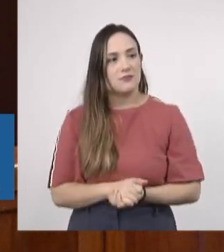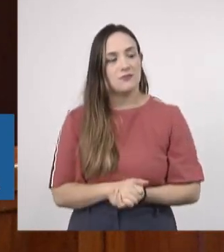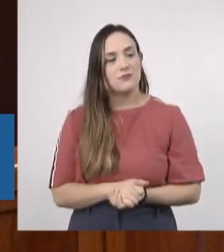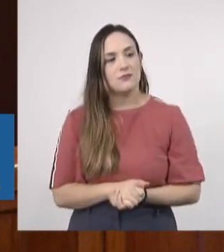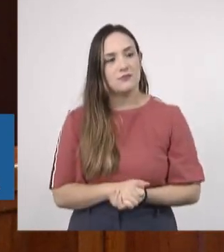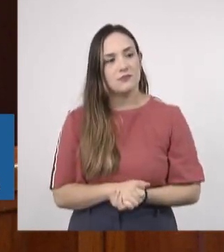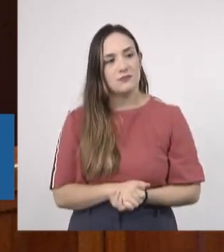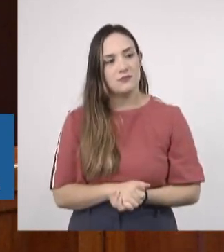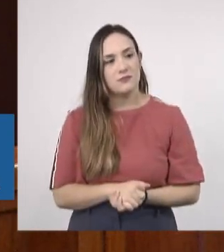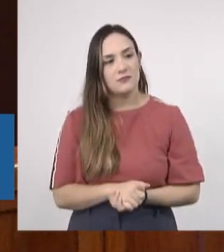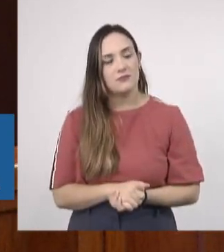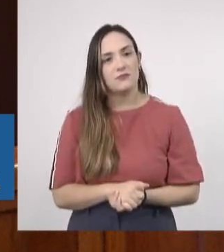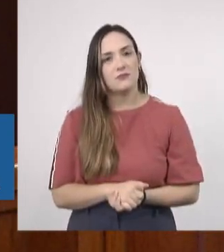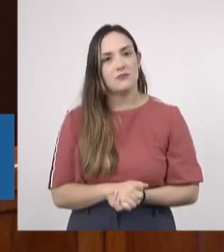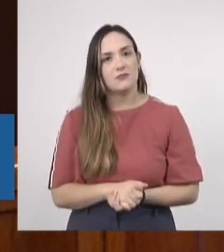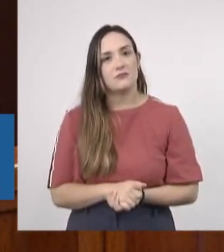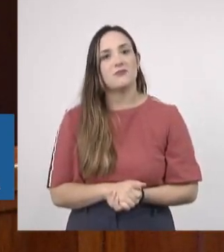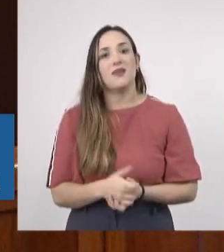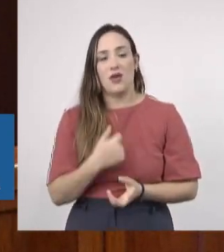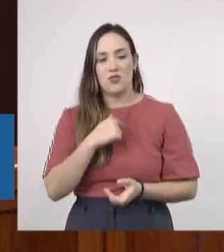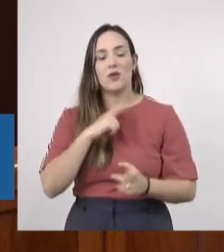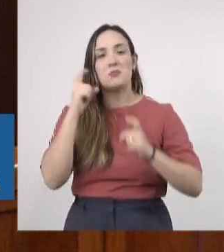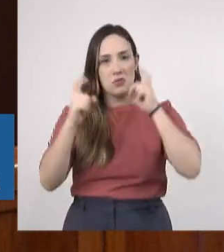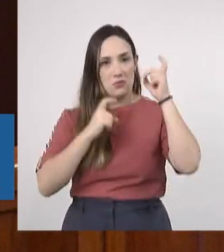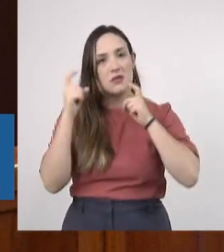E essa preocupação,